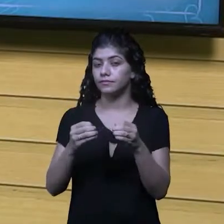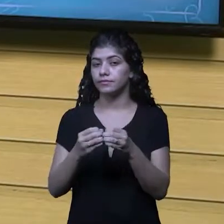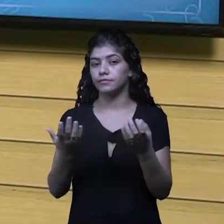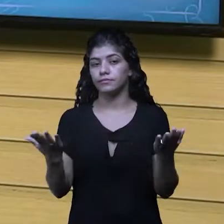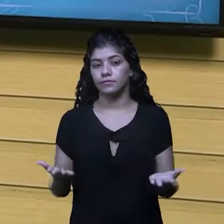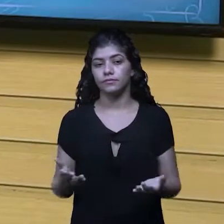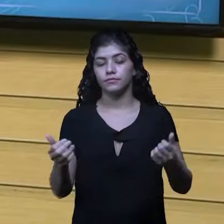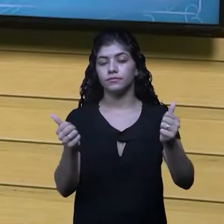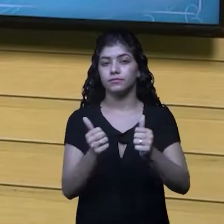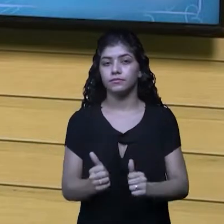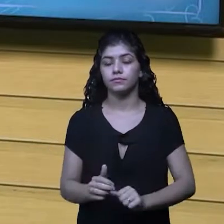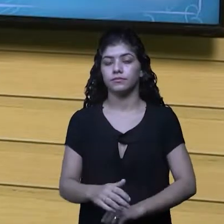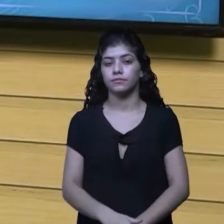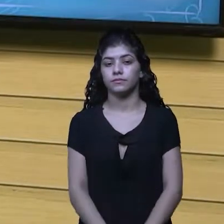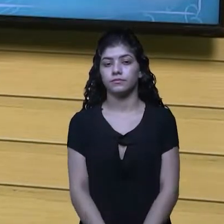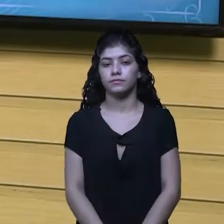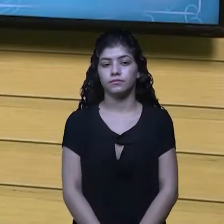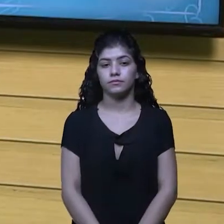aquela medição.